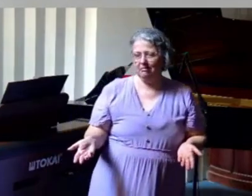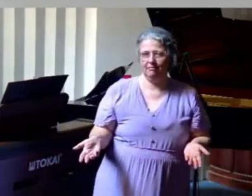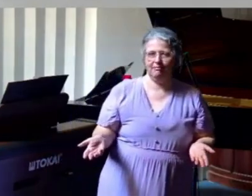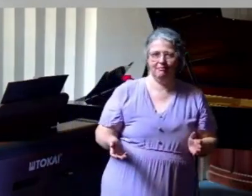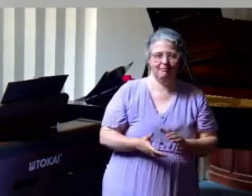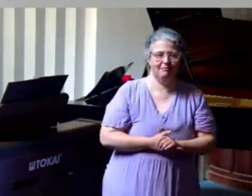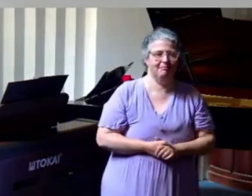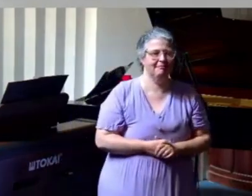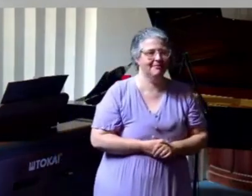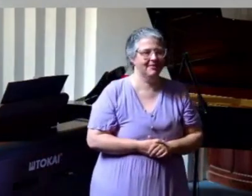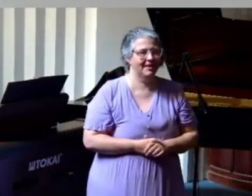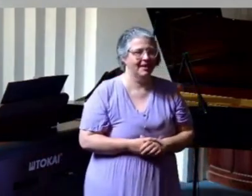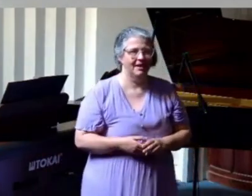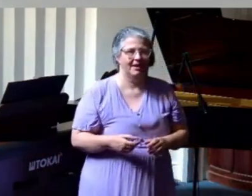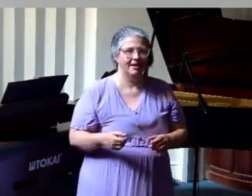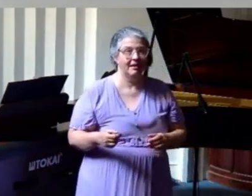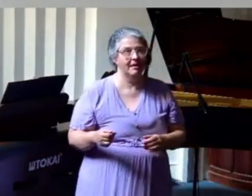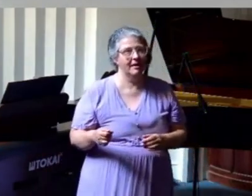ouvindo aquilo,